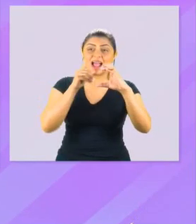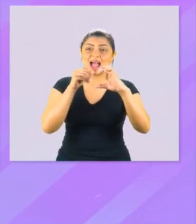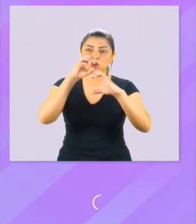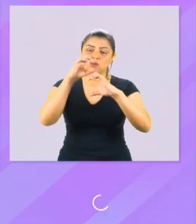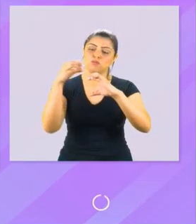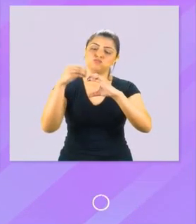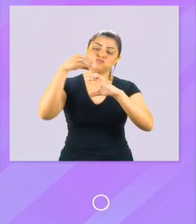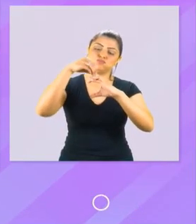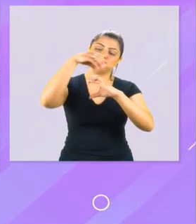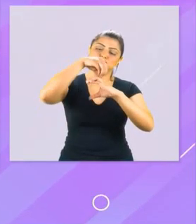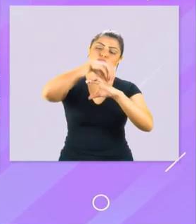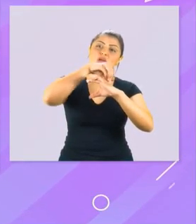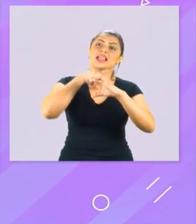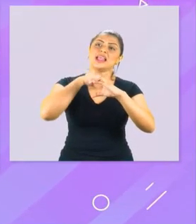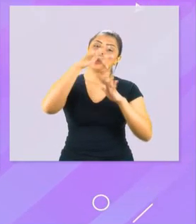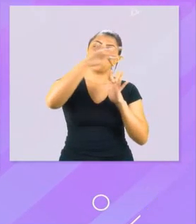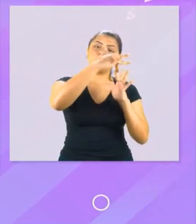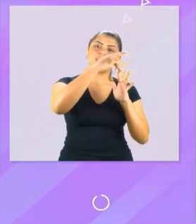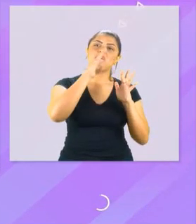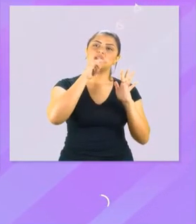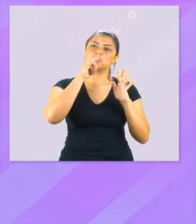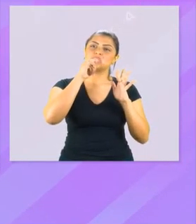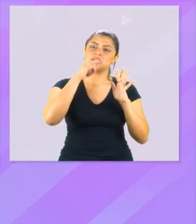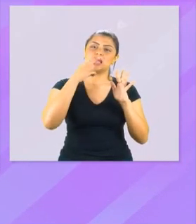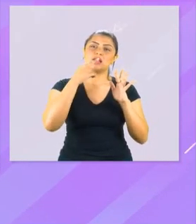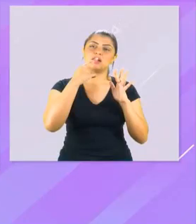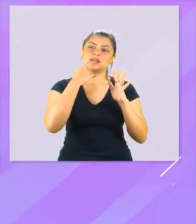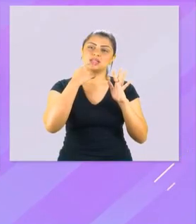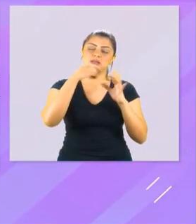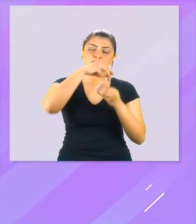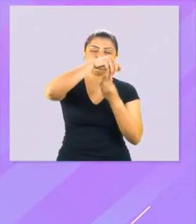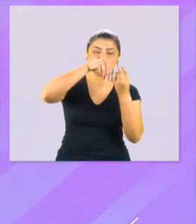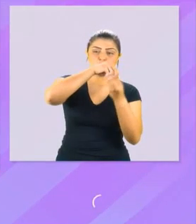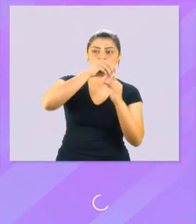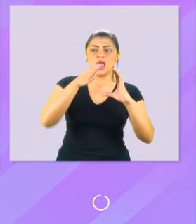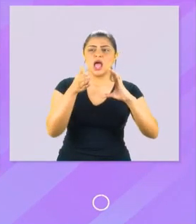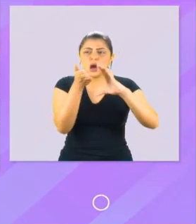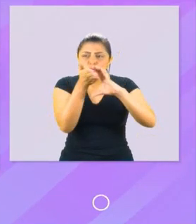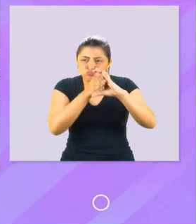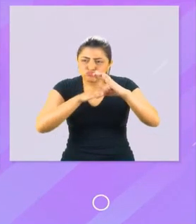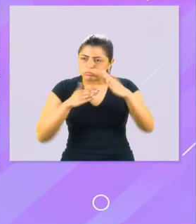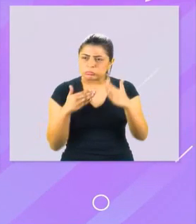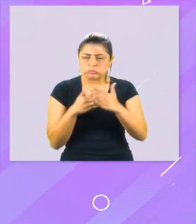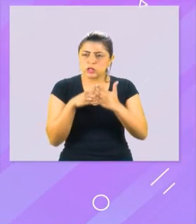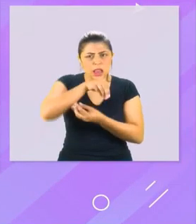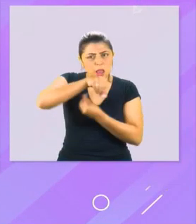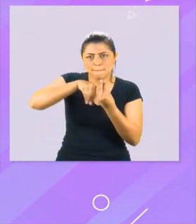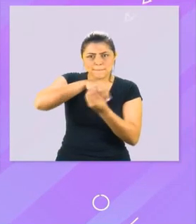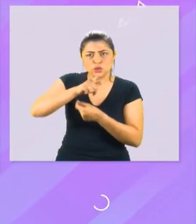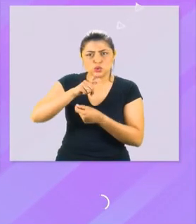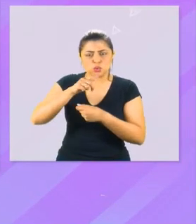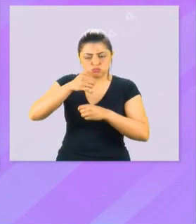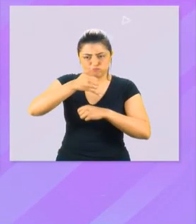ficam para fora, que estarão em contato com o sangue, com a parte aquosa. E a região apolar,